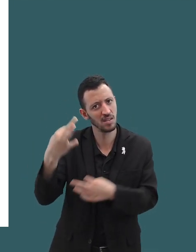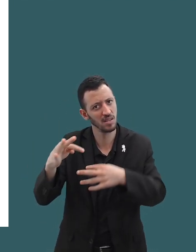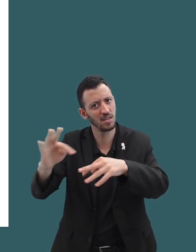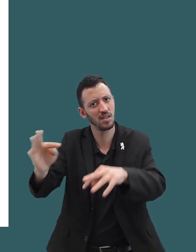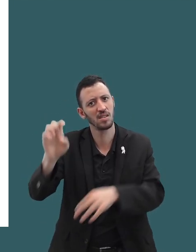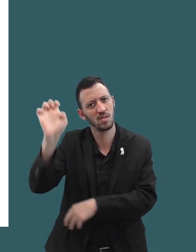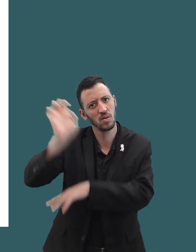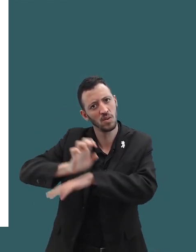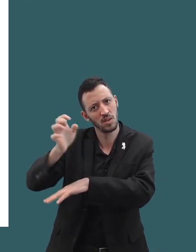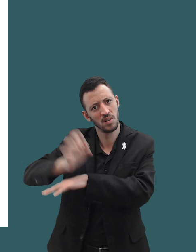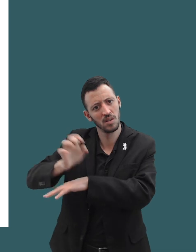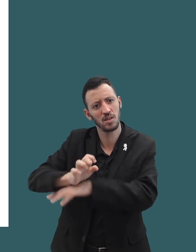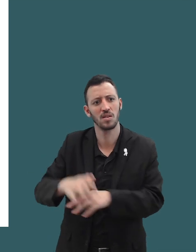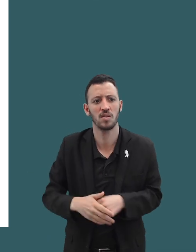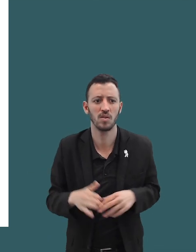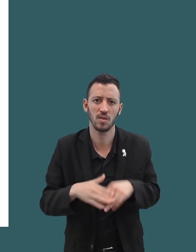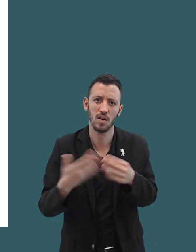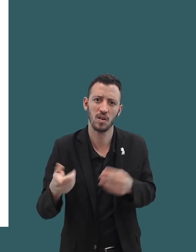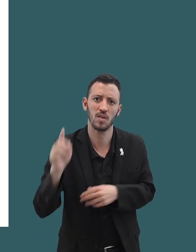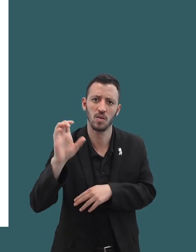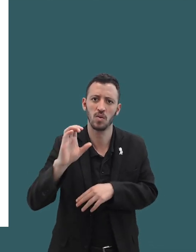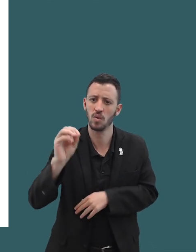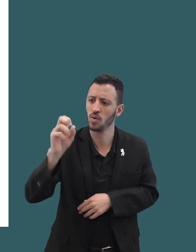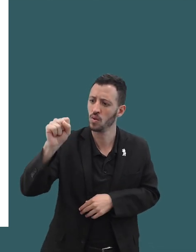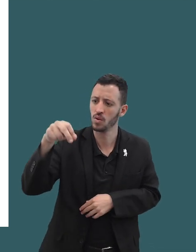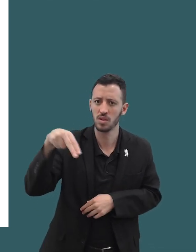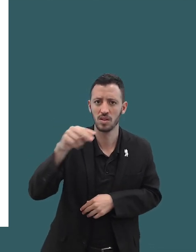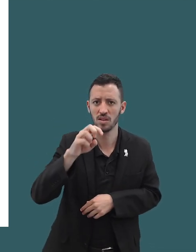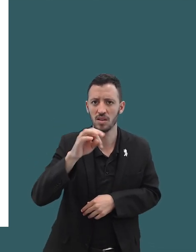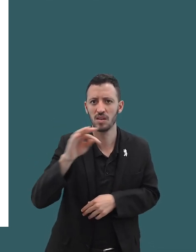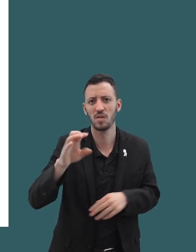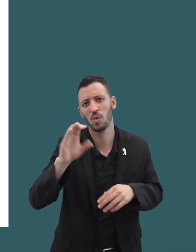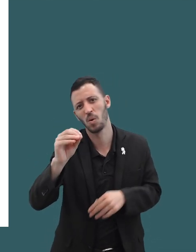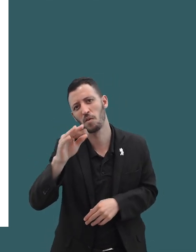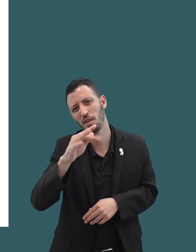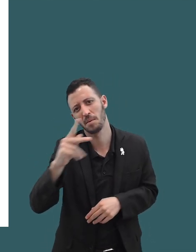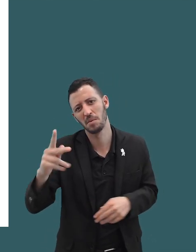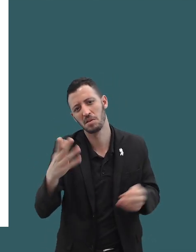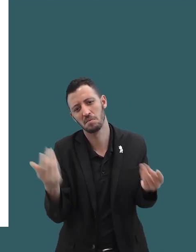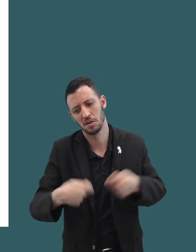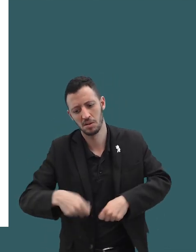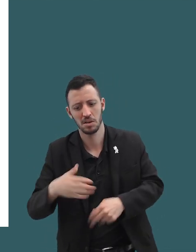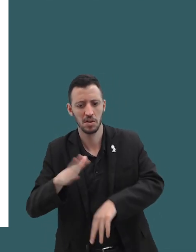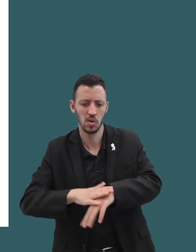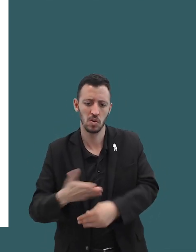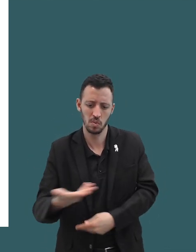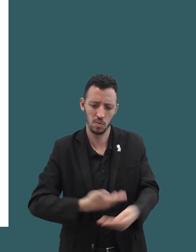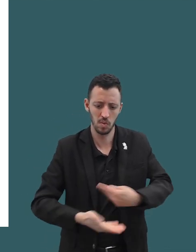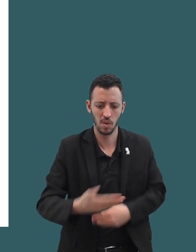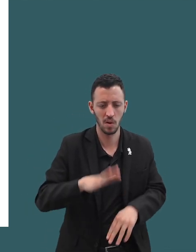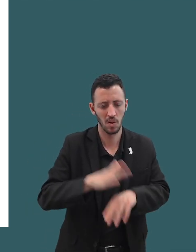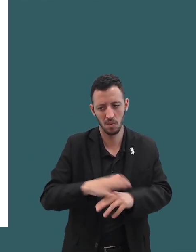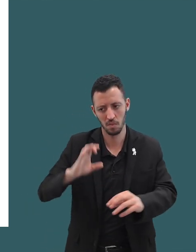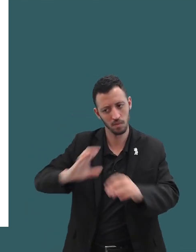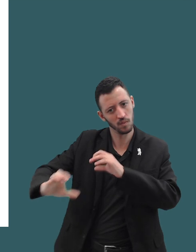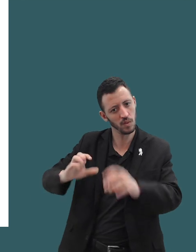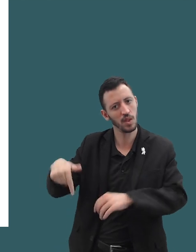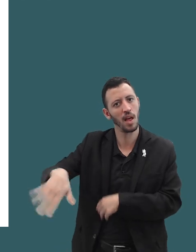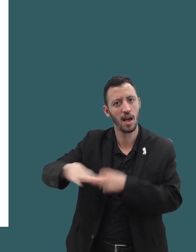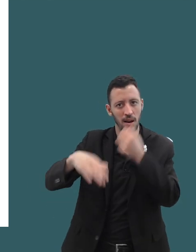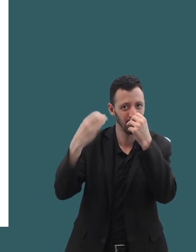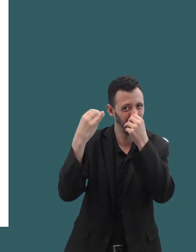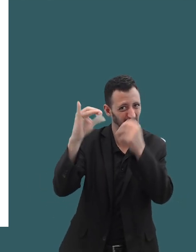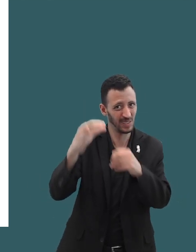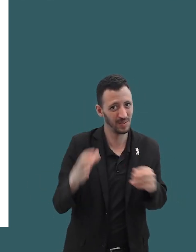tecnologia estaduais, né, o CONSECT, o CONFAP, todas elas deveriam colaborar mais com os processos de comunicação